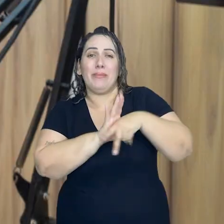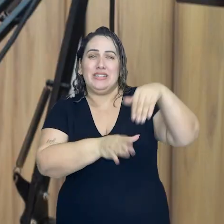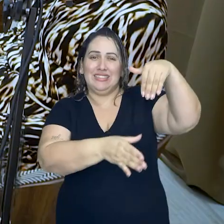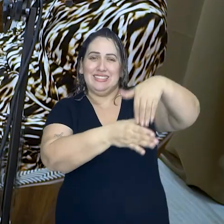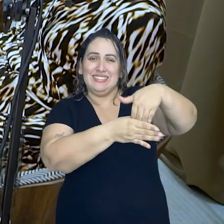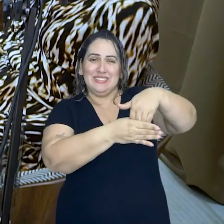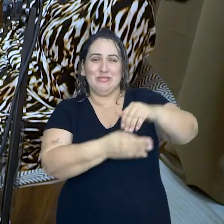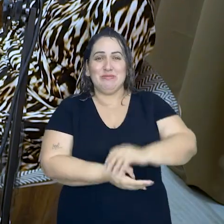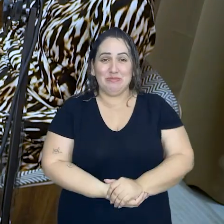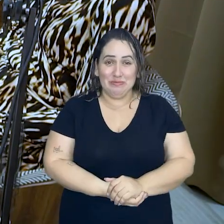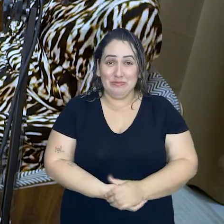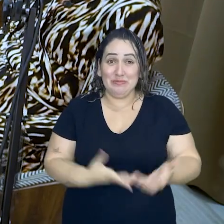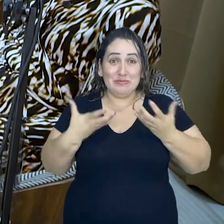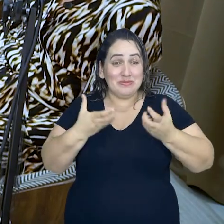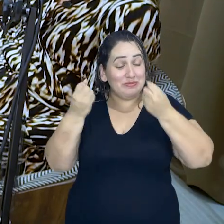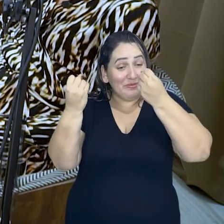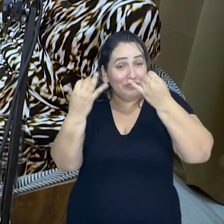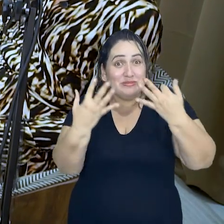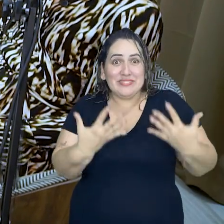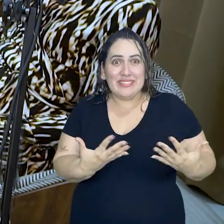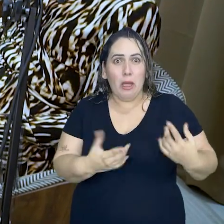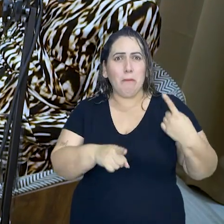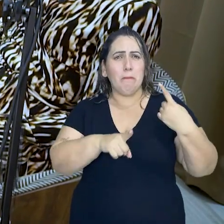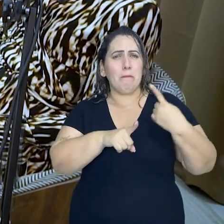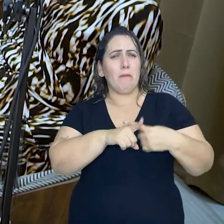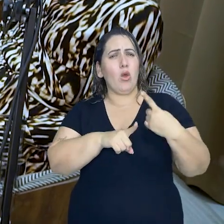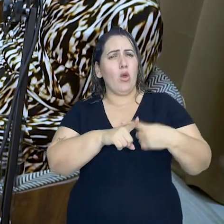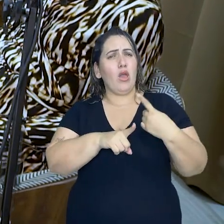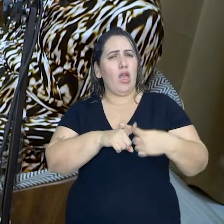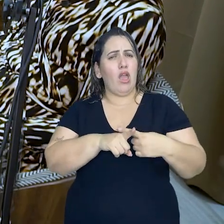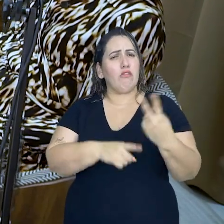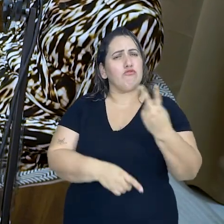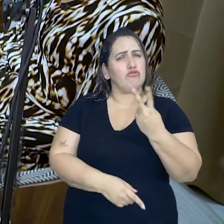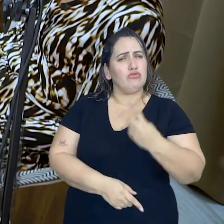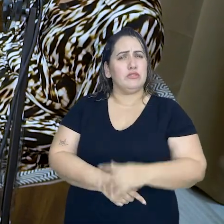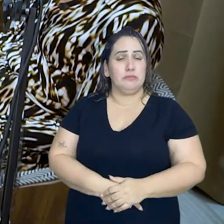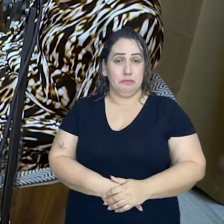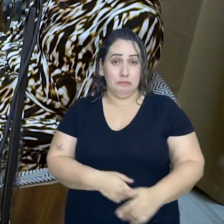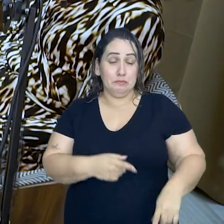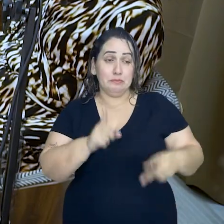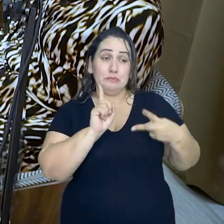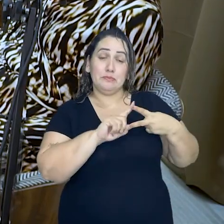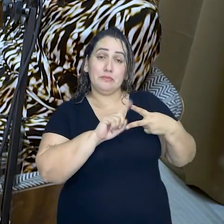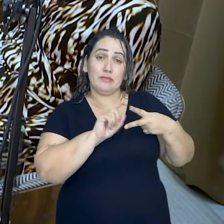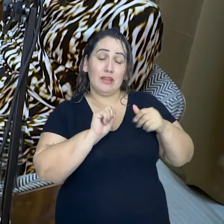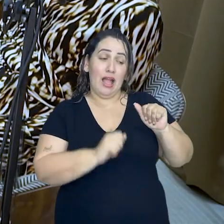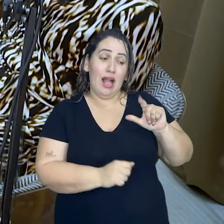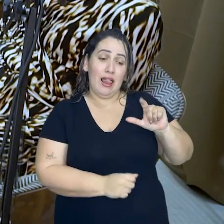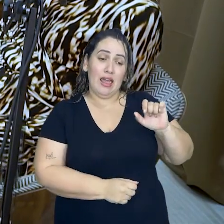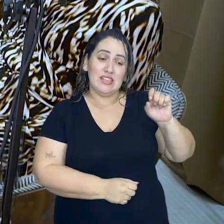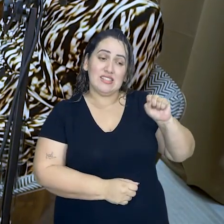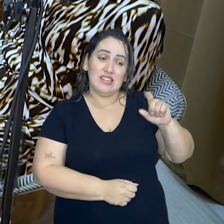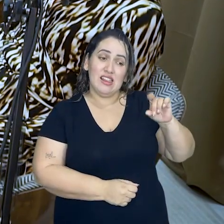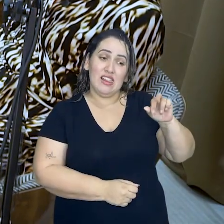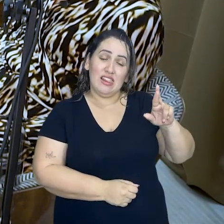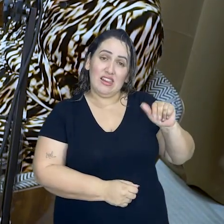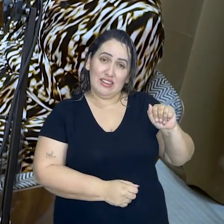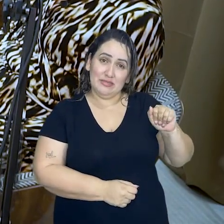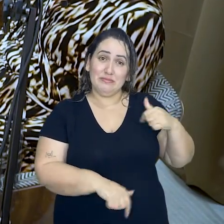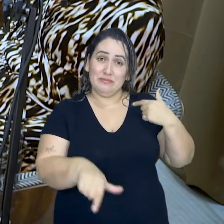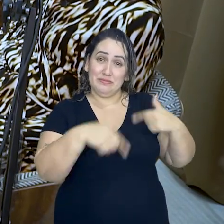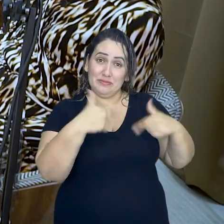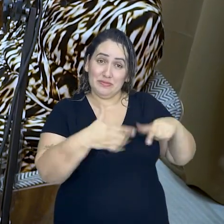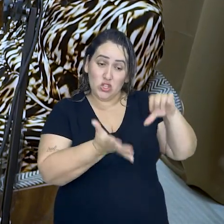Nossa. Eu queria até explicar por que vocês estão aqui, não é? Sim. Alexandra trabalha no